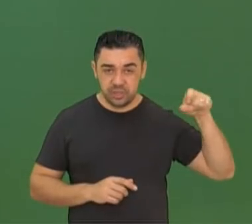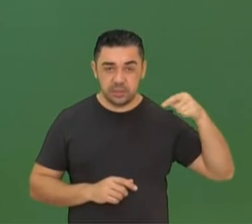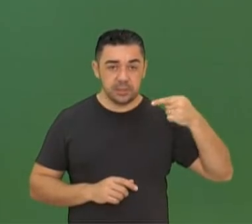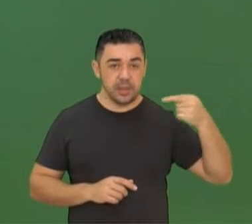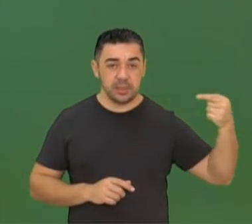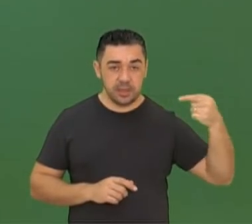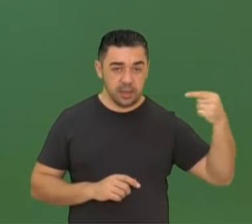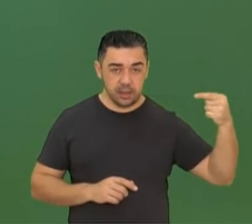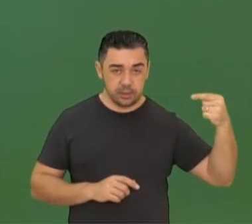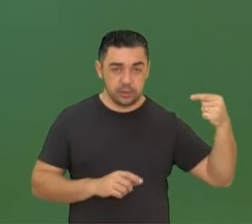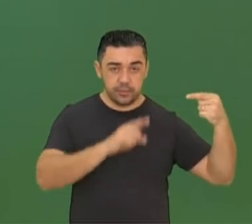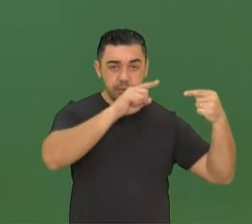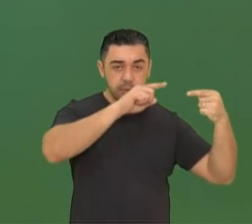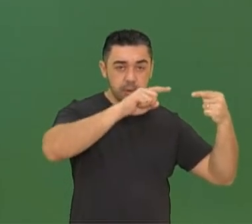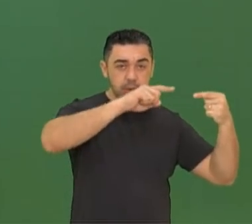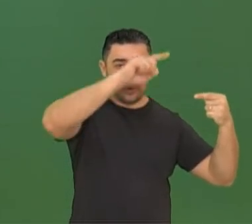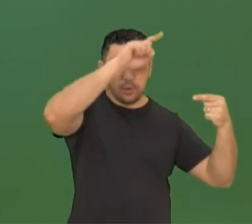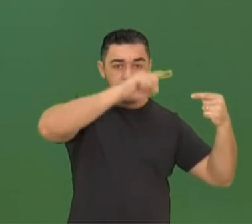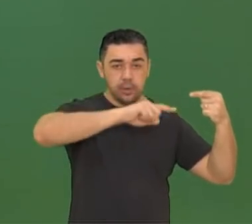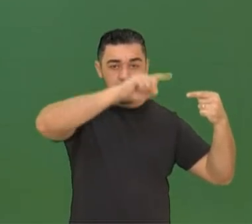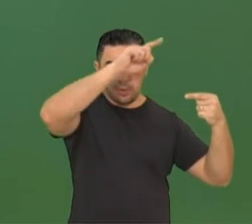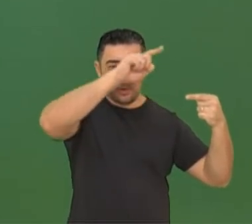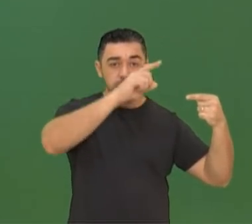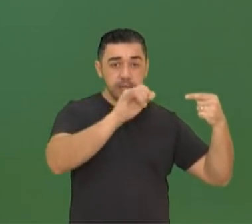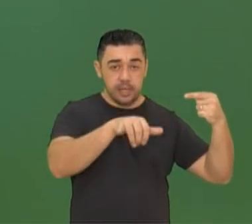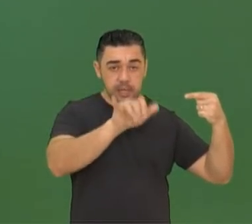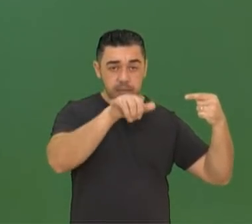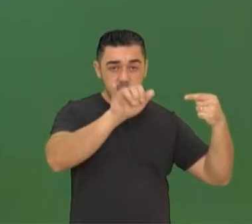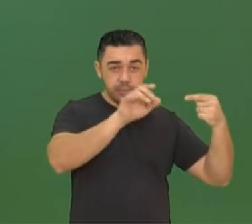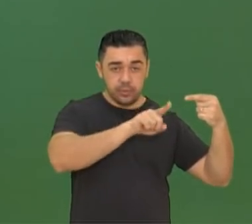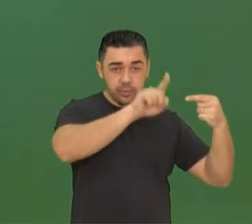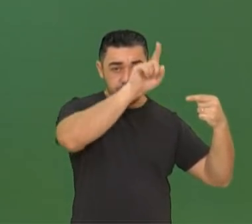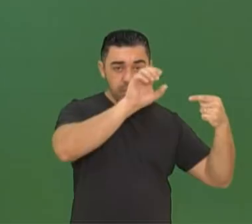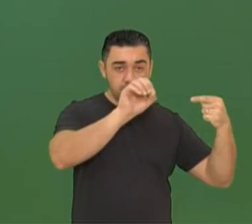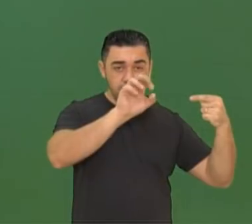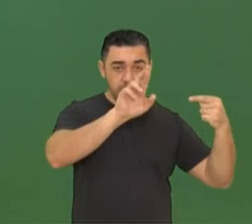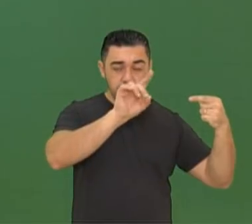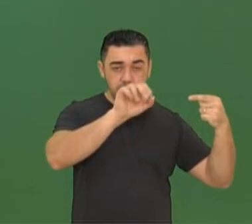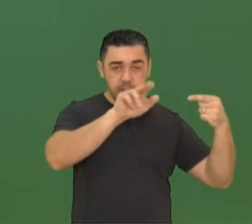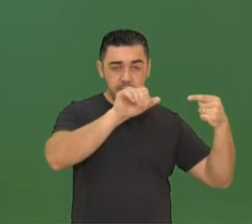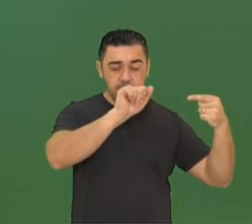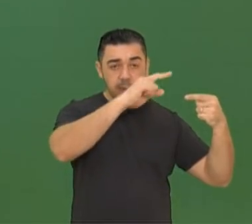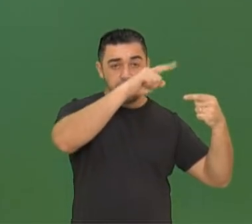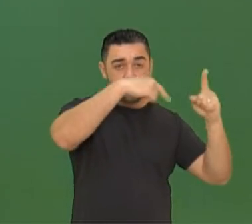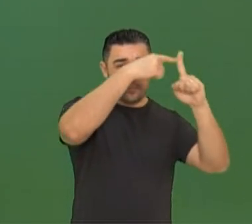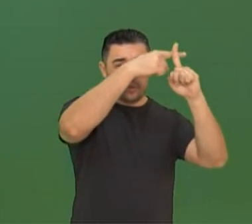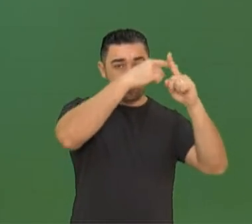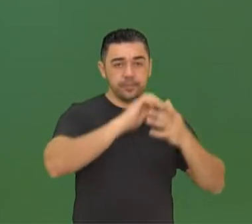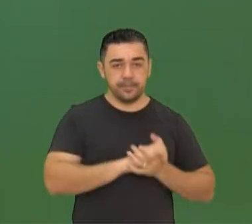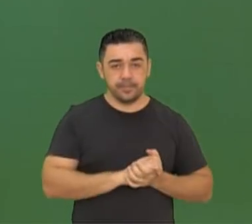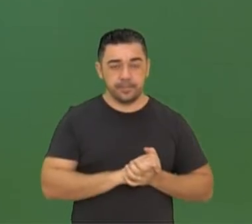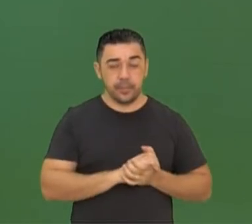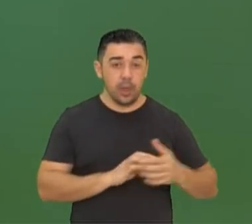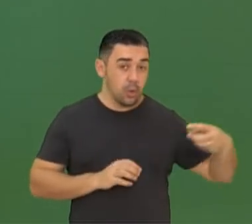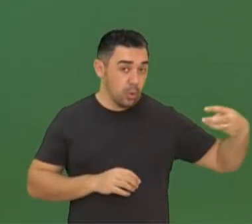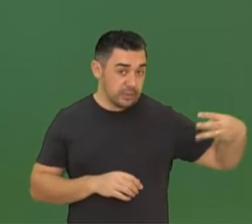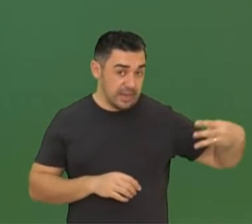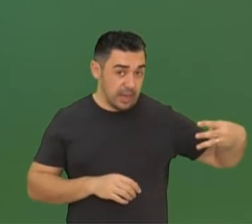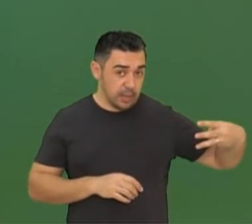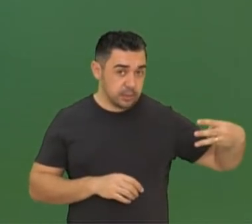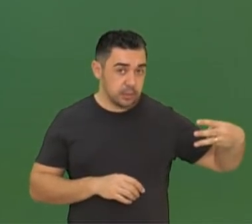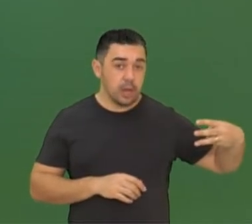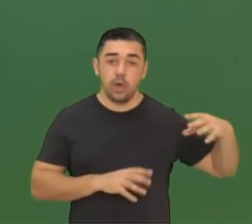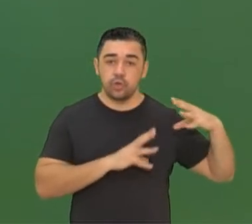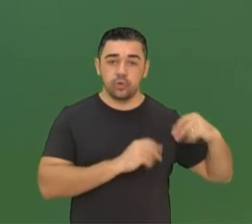e a ordenada é positiva. No terceiro quadrante, as duas coordenadas são negativas. E no